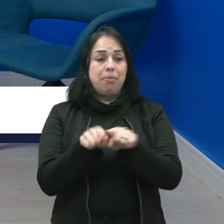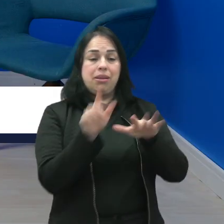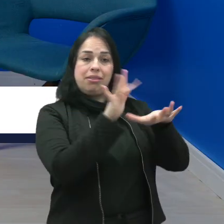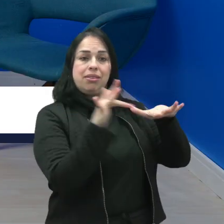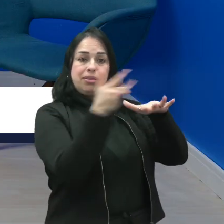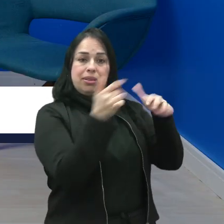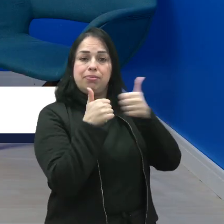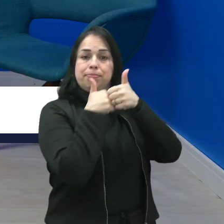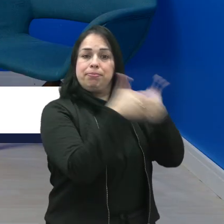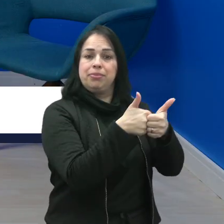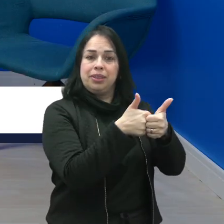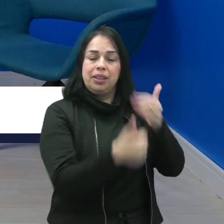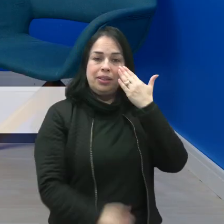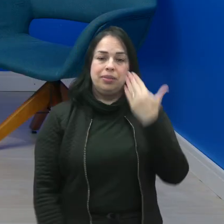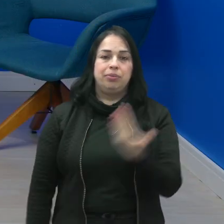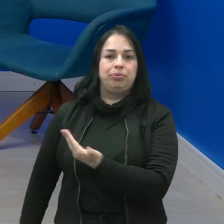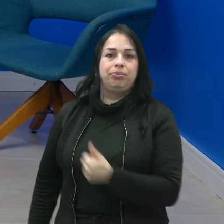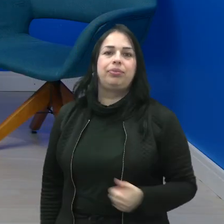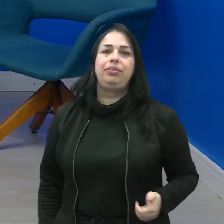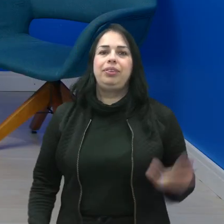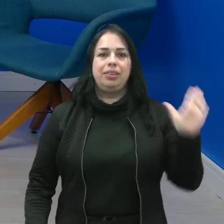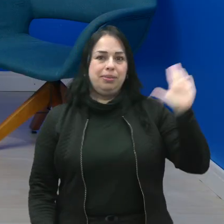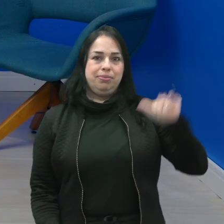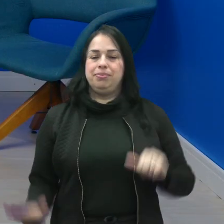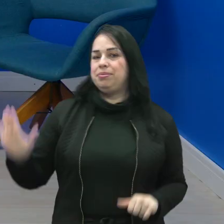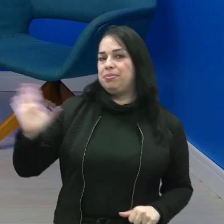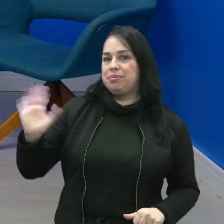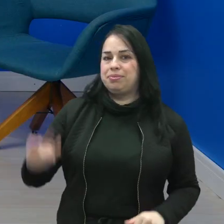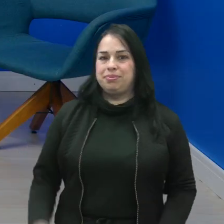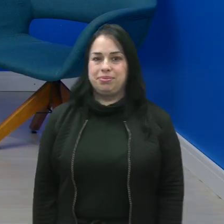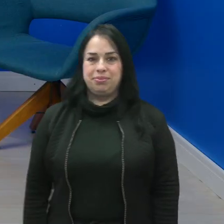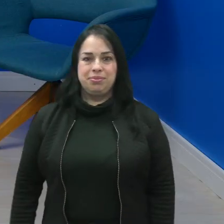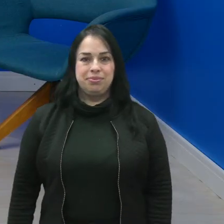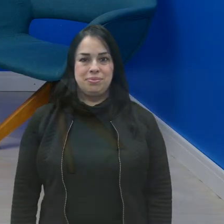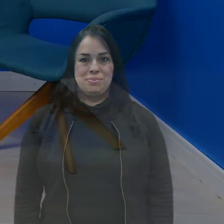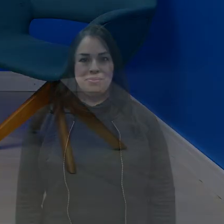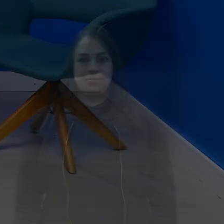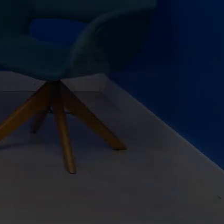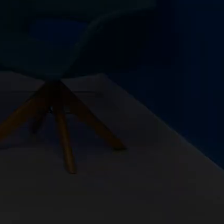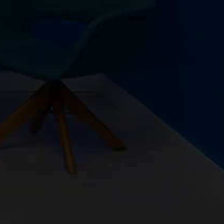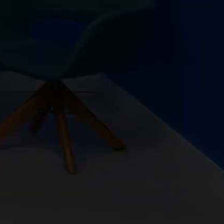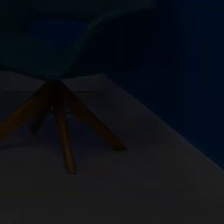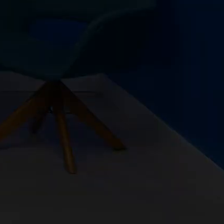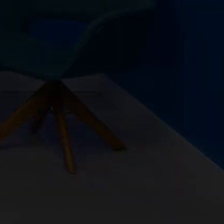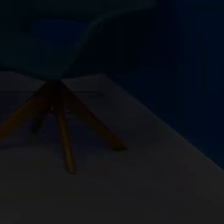gente por lá e também nas redes sociais, @TV Câmara SJC. Tchau, tchau. Até mais.